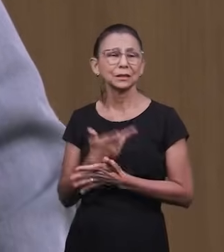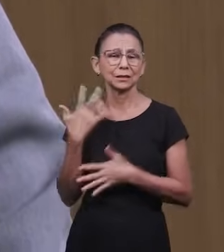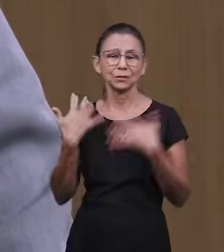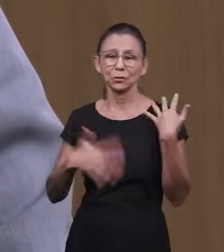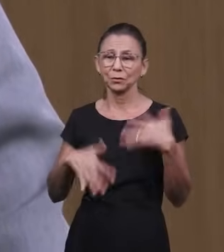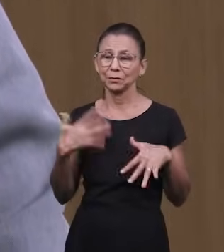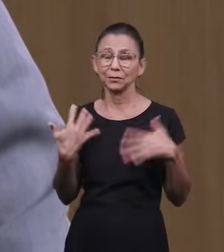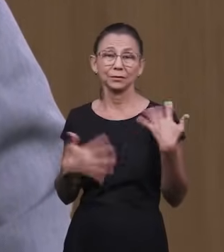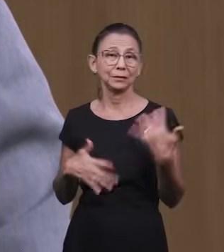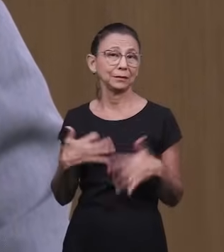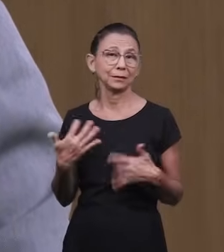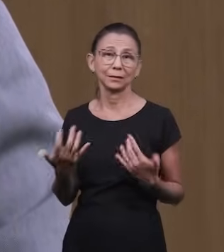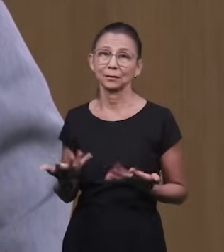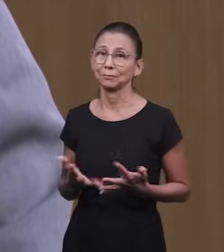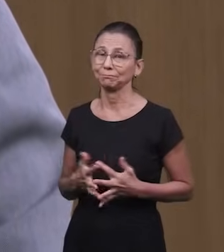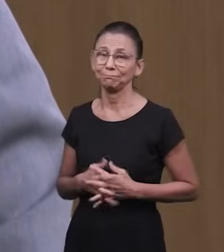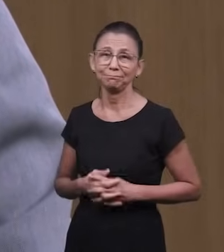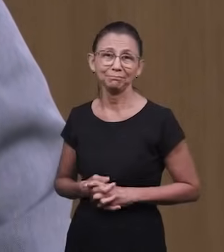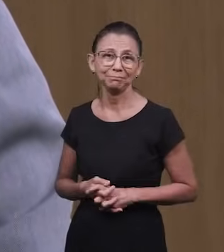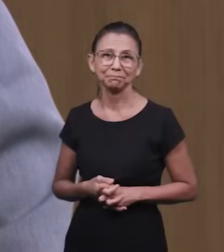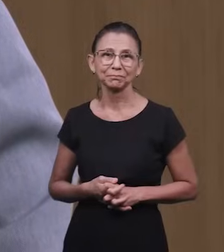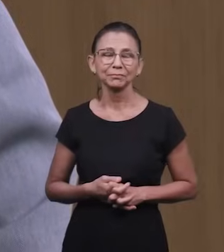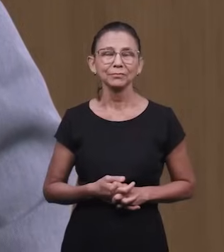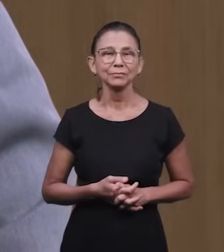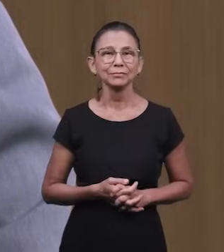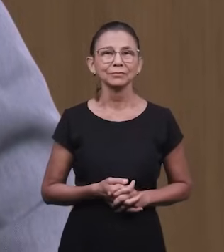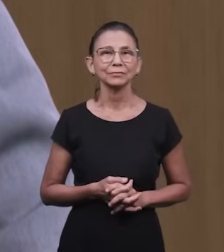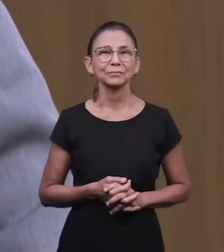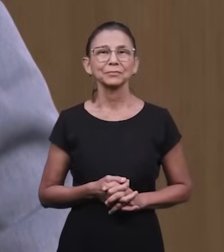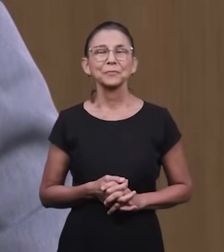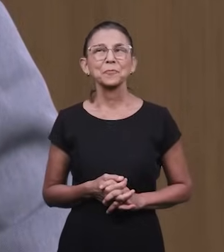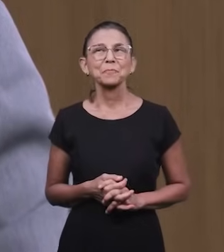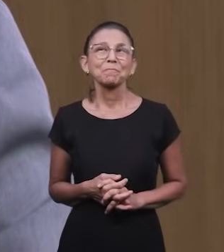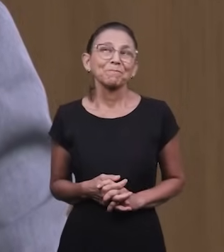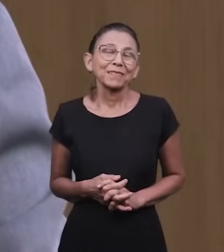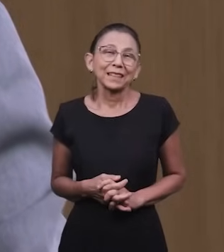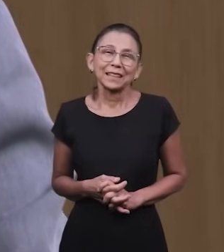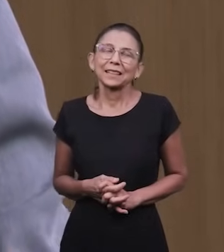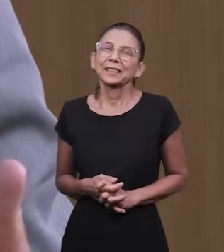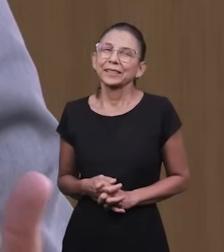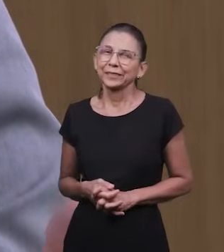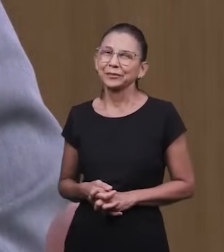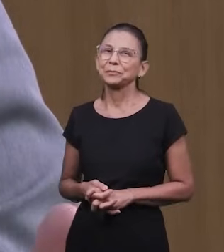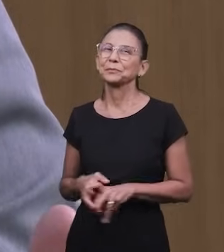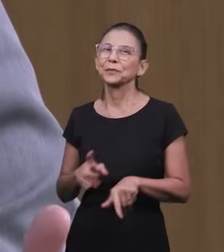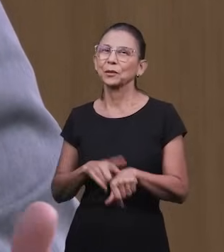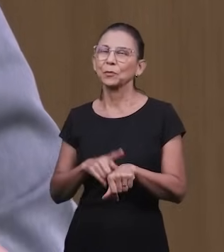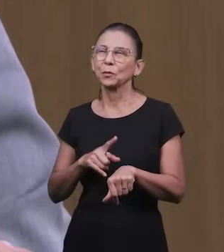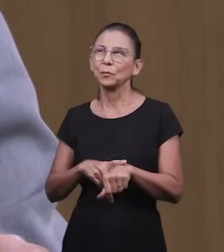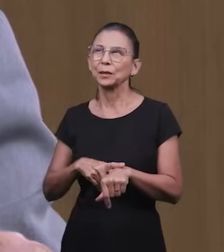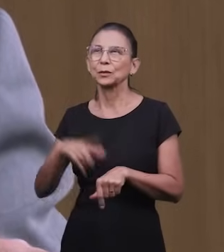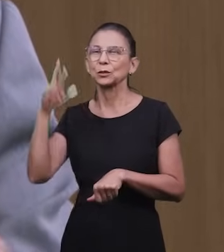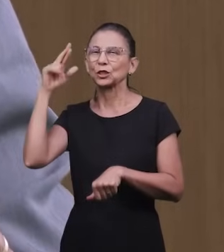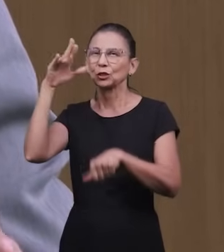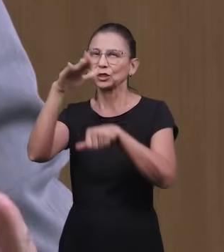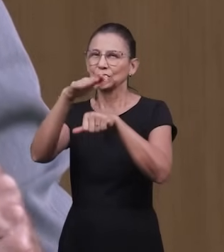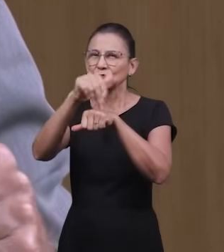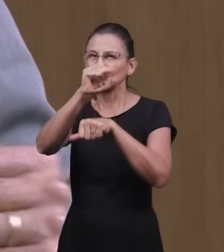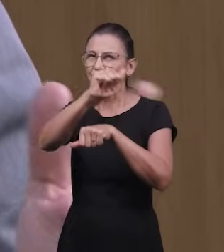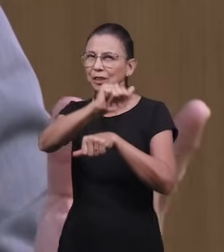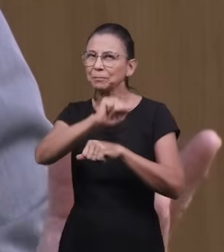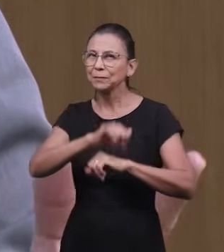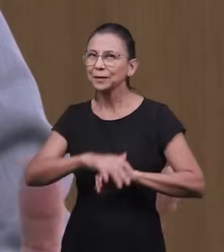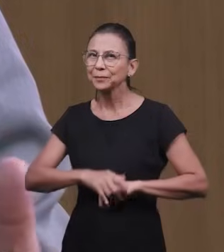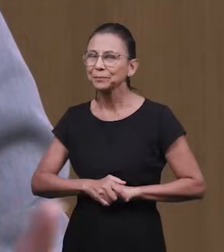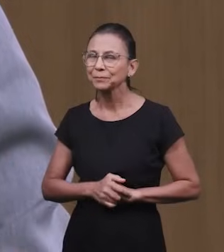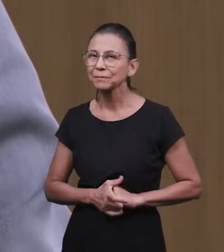estava acontecendo. Porque é impossível, né, não sentir o chamado do Senhor. A pessoa pode até rejeitar, mas